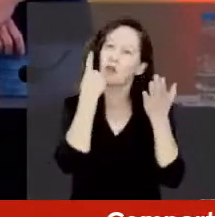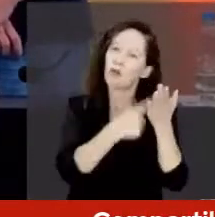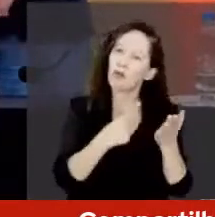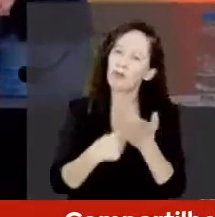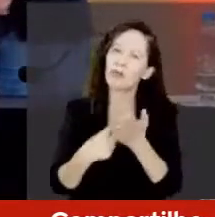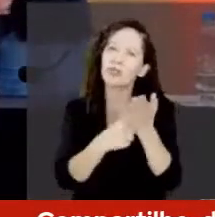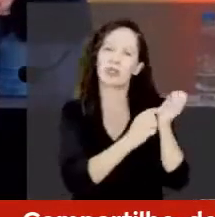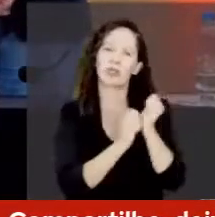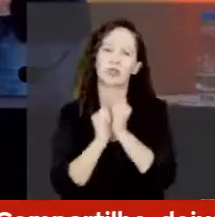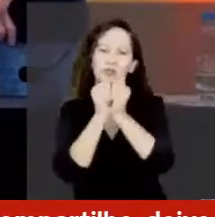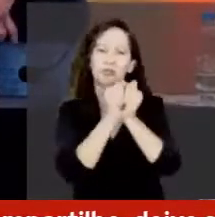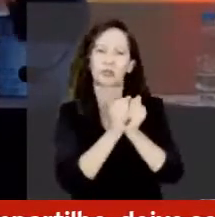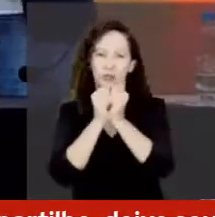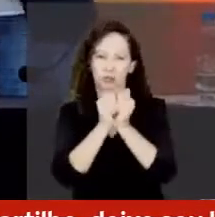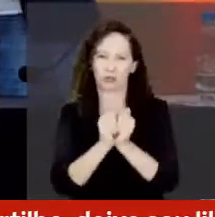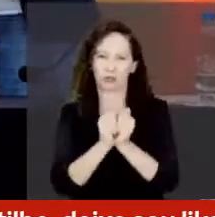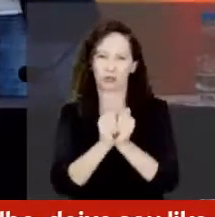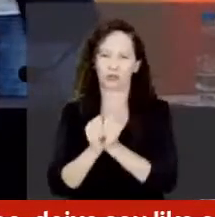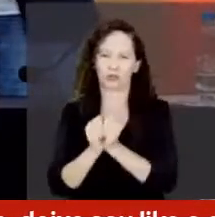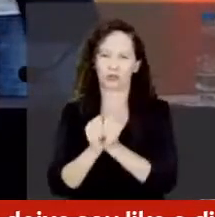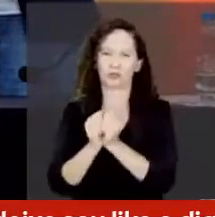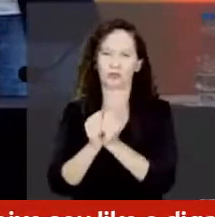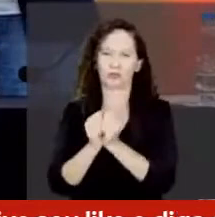Olha lá, aqui tem um prefeito que